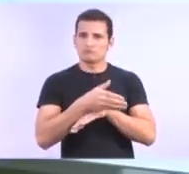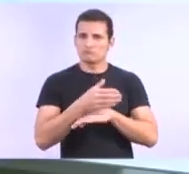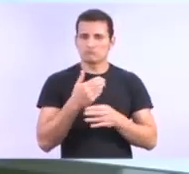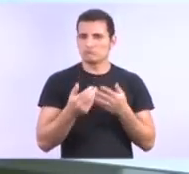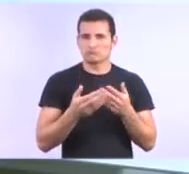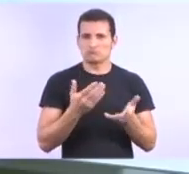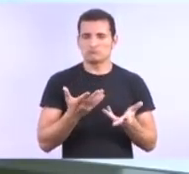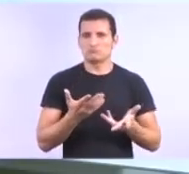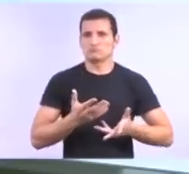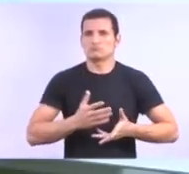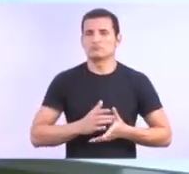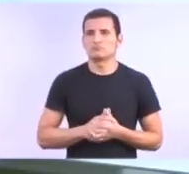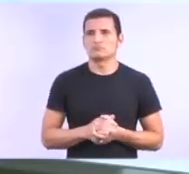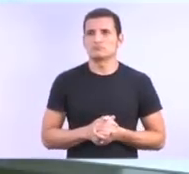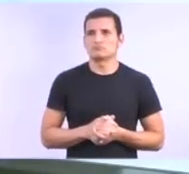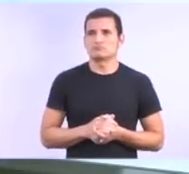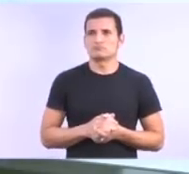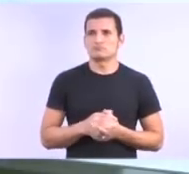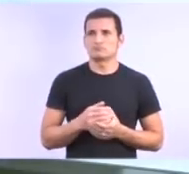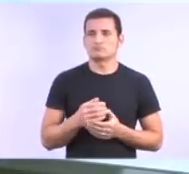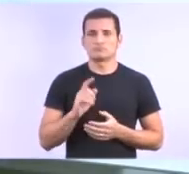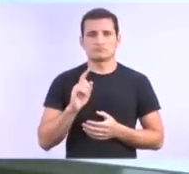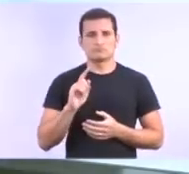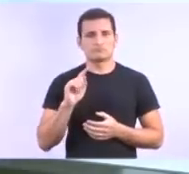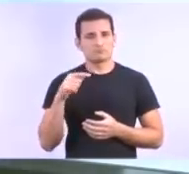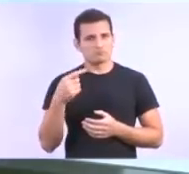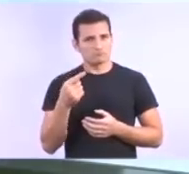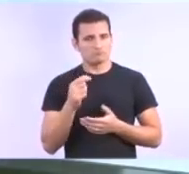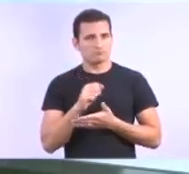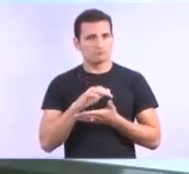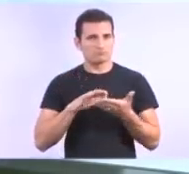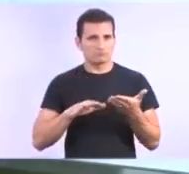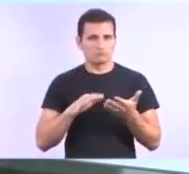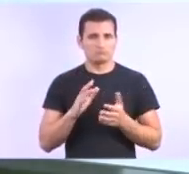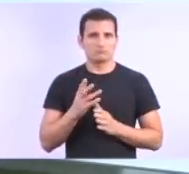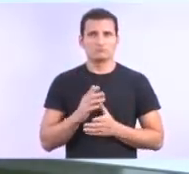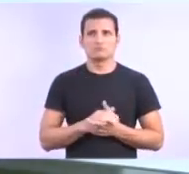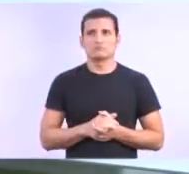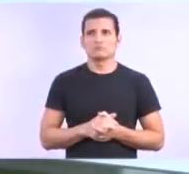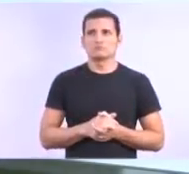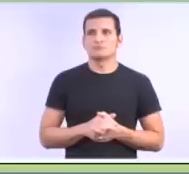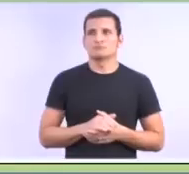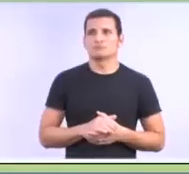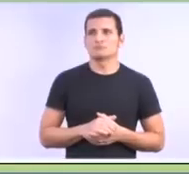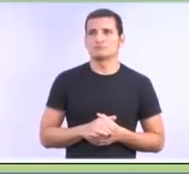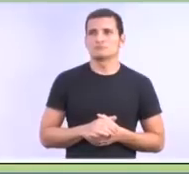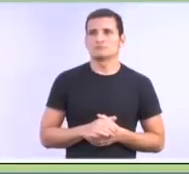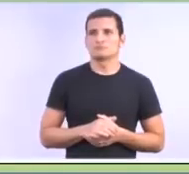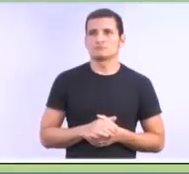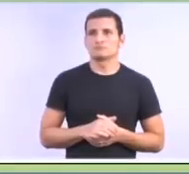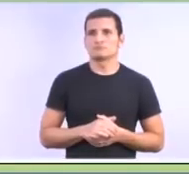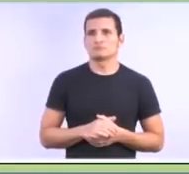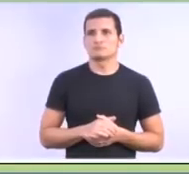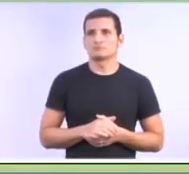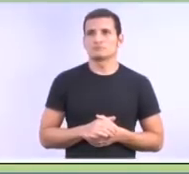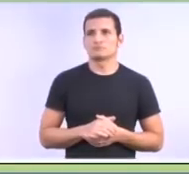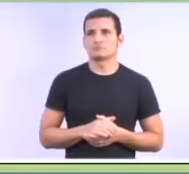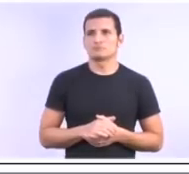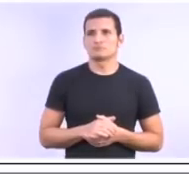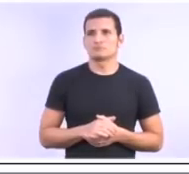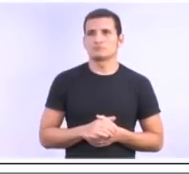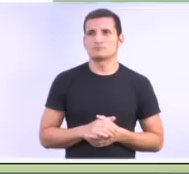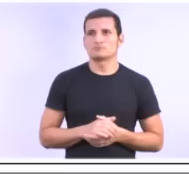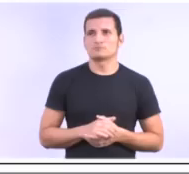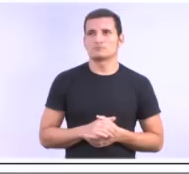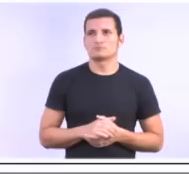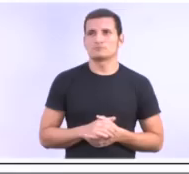maneira. Isso a gente vai deixar para depois das nossas atividades. Vamos dar uma olhada nas nossas atividades aqui, gente. O que a gente precisa